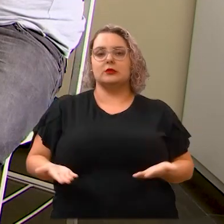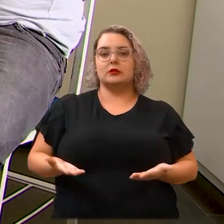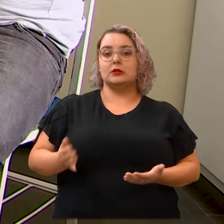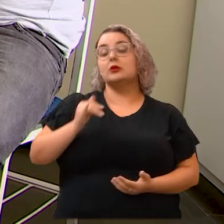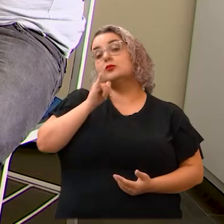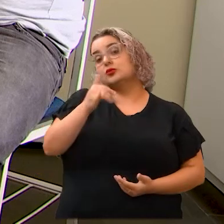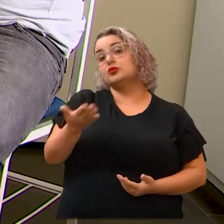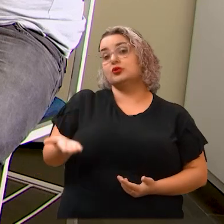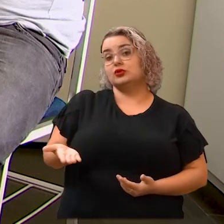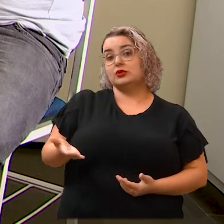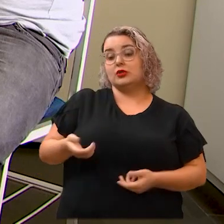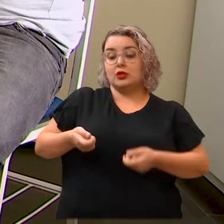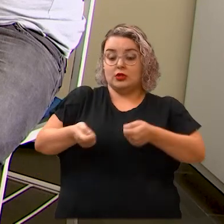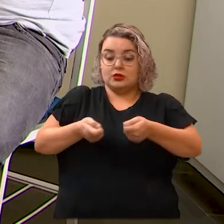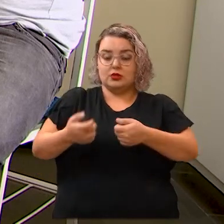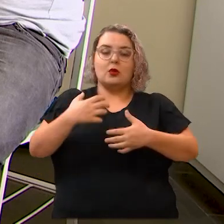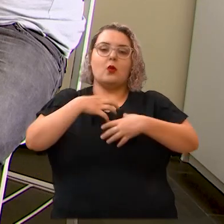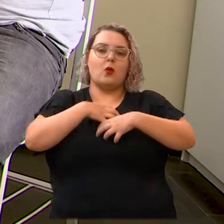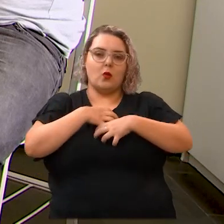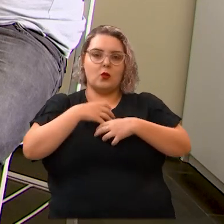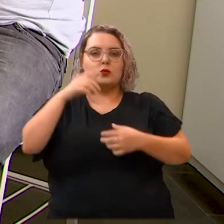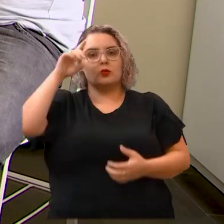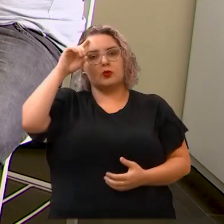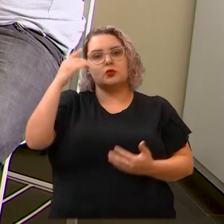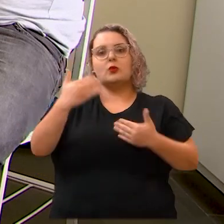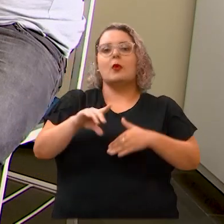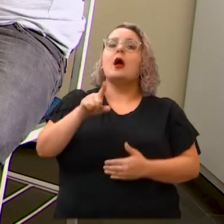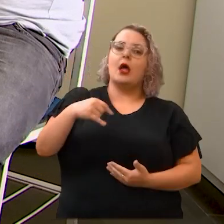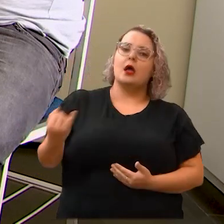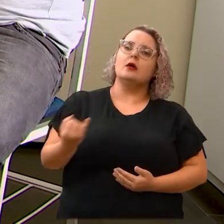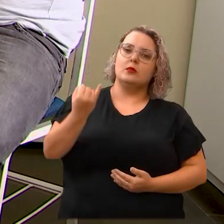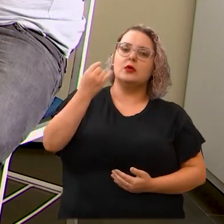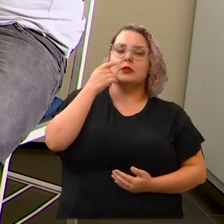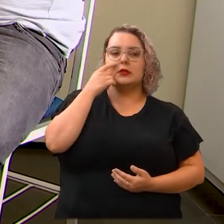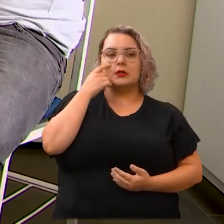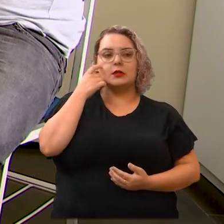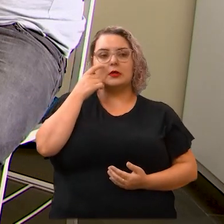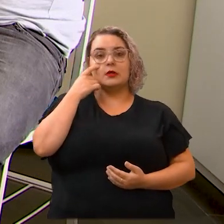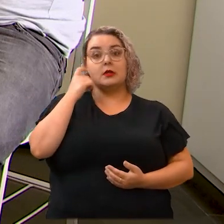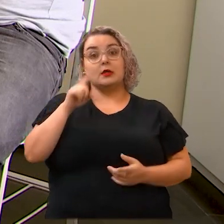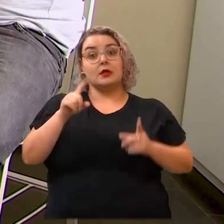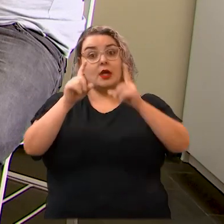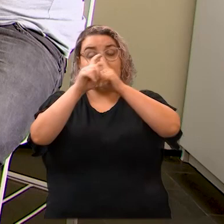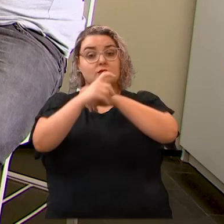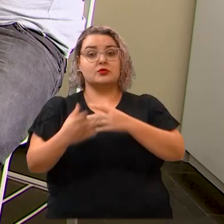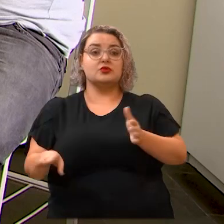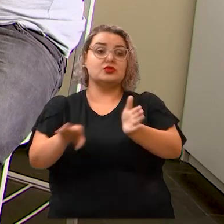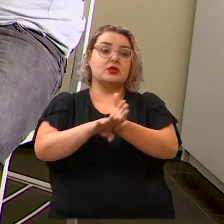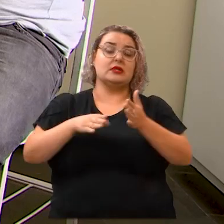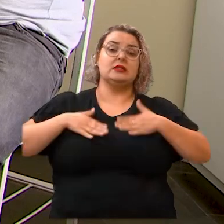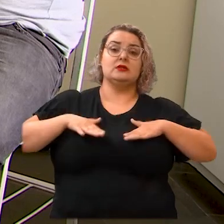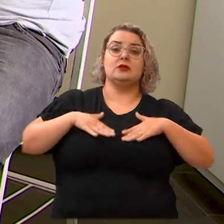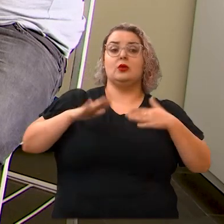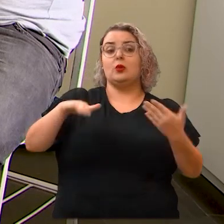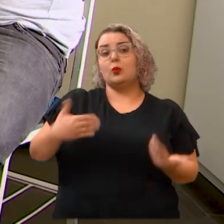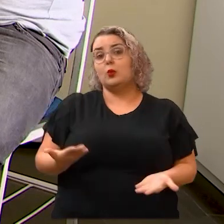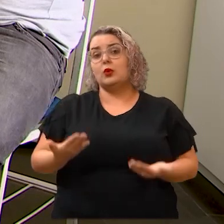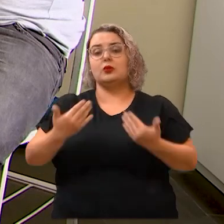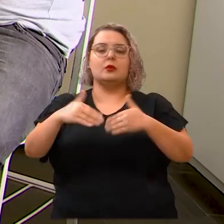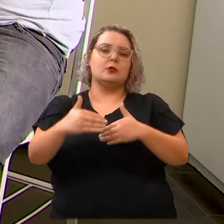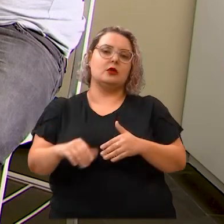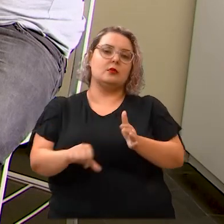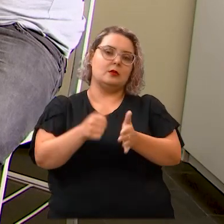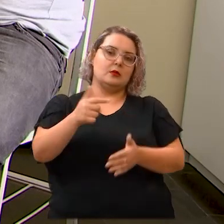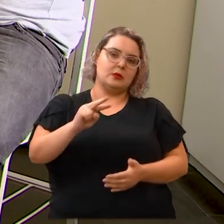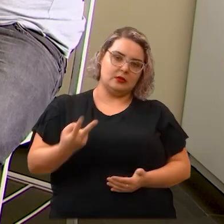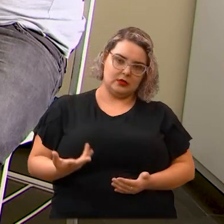então eu diria que esse controle emocional no dia da prova é fundamental e é muito difícil você chegar tranquilo quando você tá fazendo uma prova